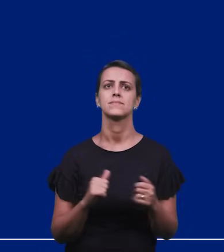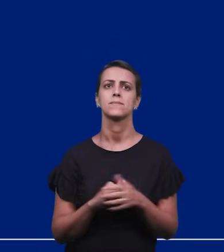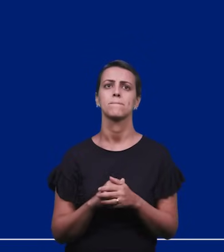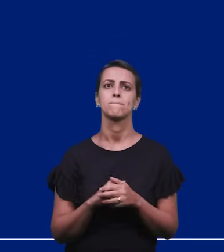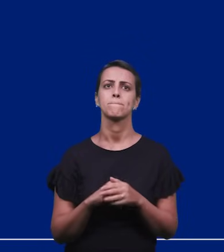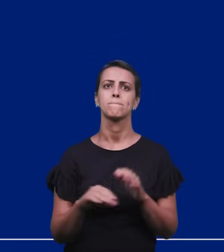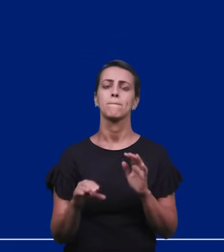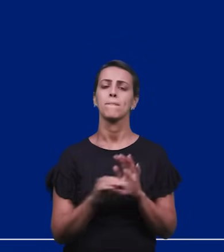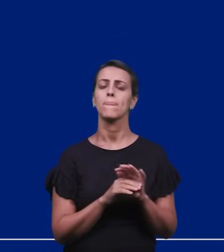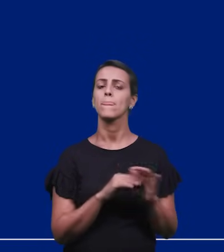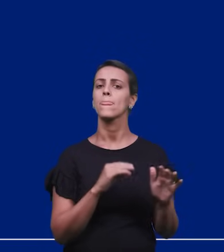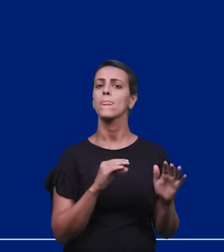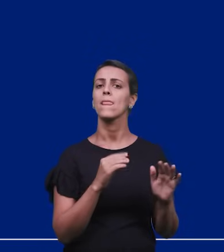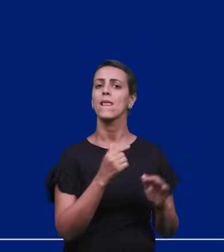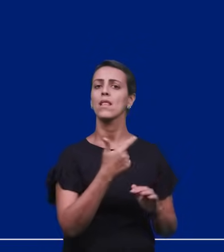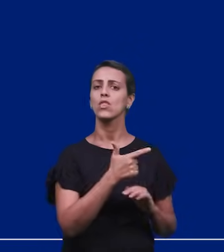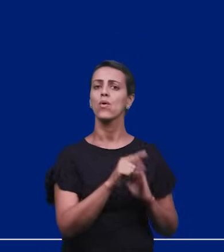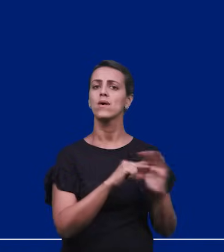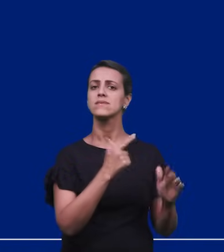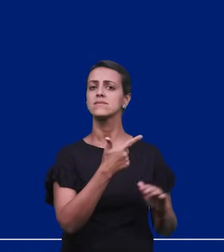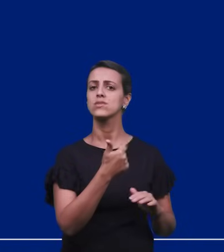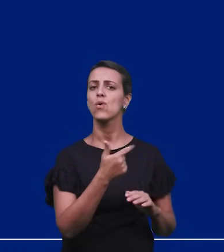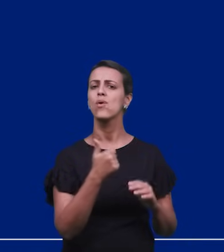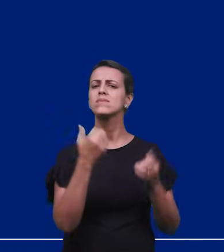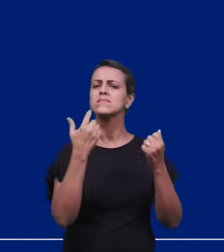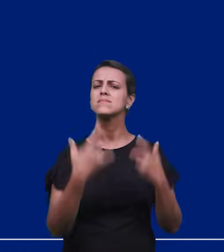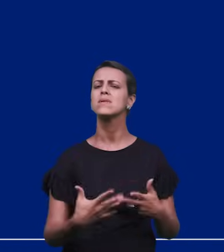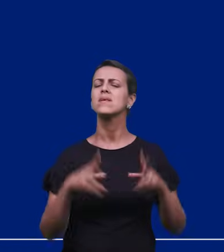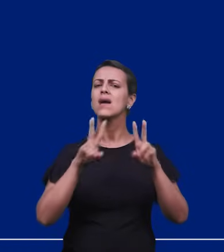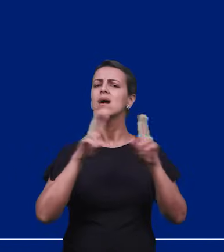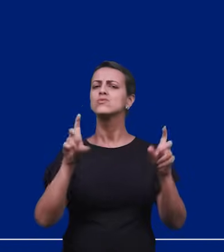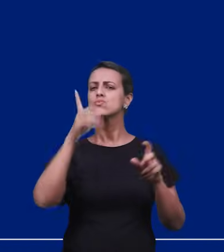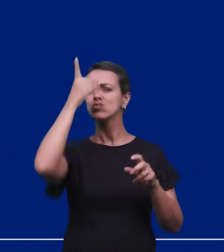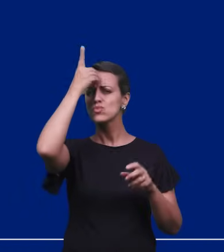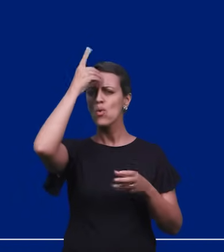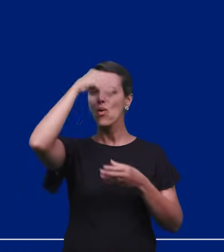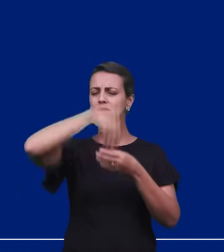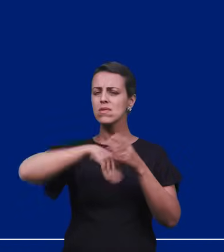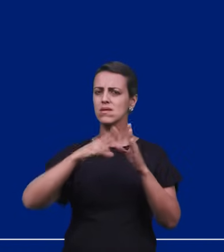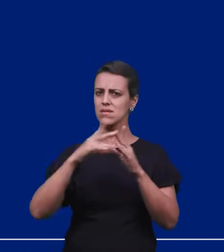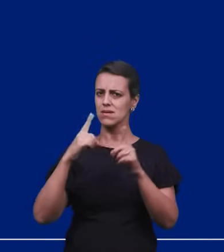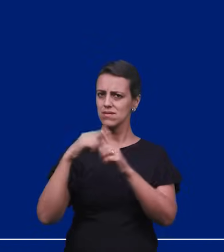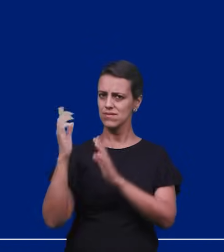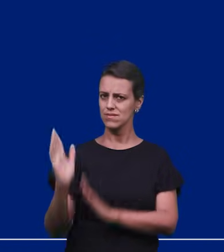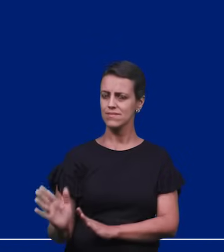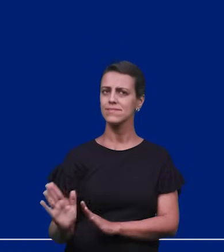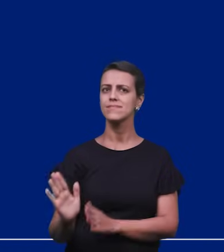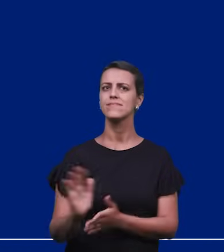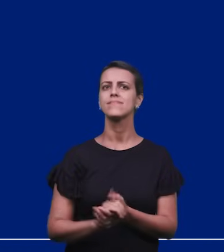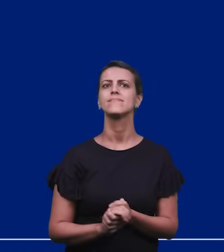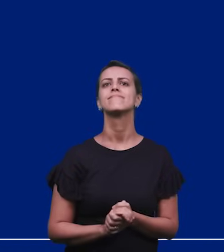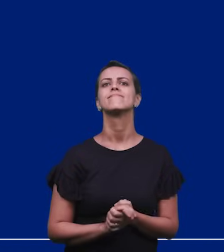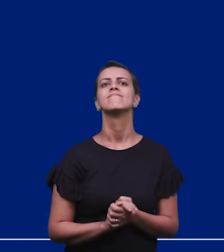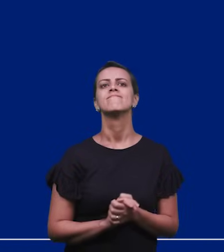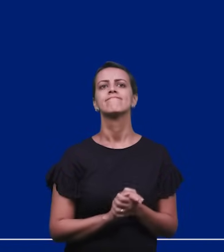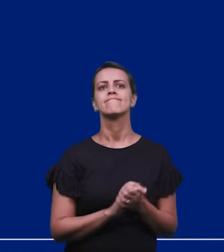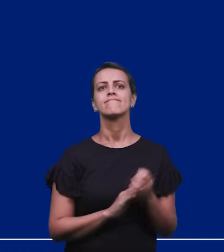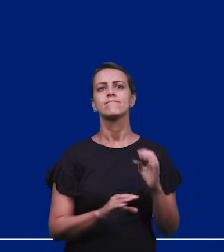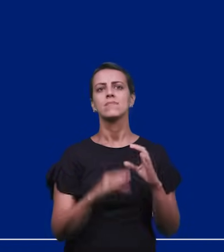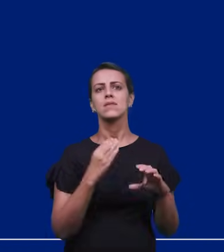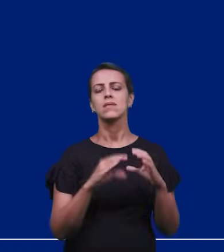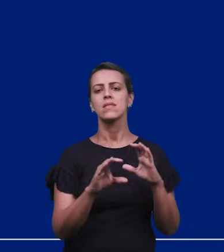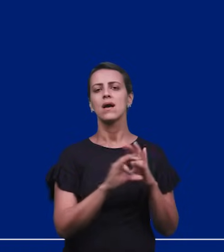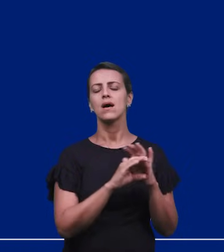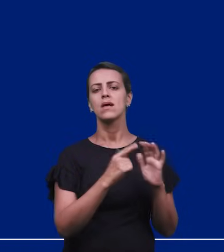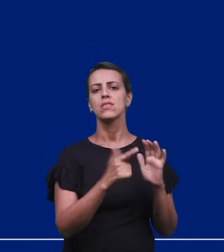comparação. Cantares 2:12 fala sobre os dons espirituais no seio da igreja, como um dos sinais, né, da volta de Jesus, um dos marcadores